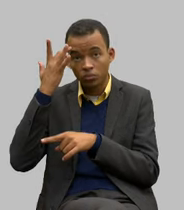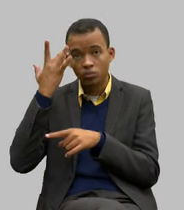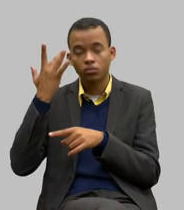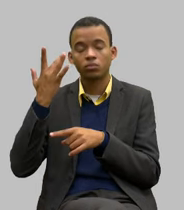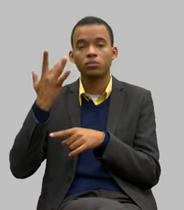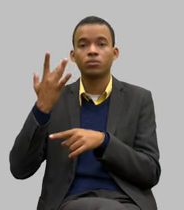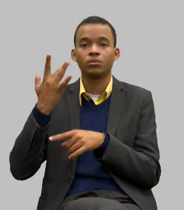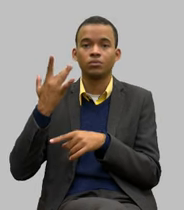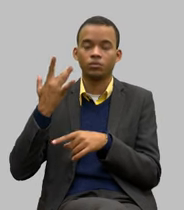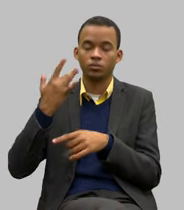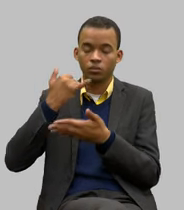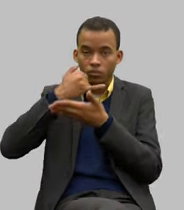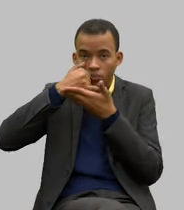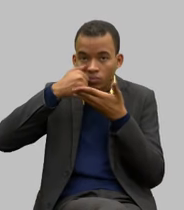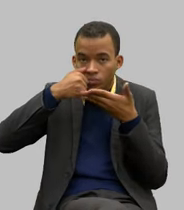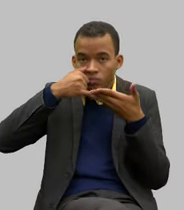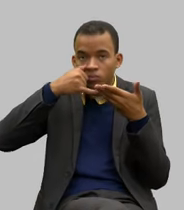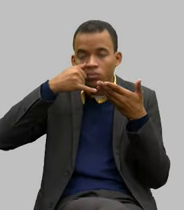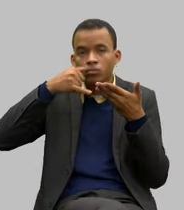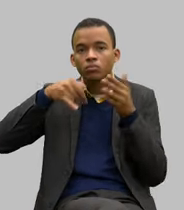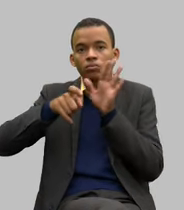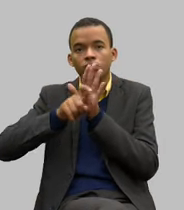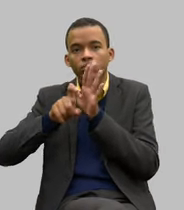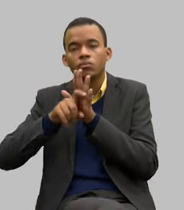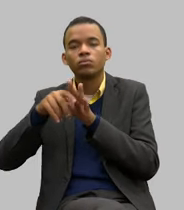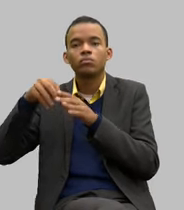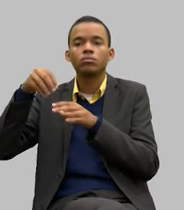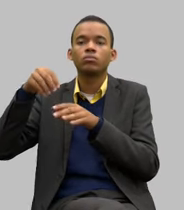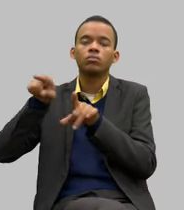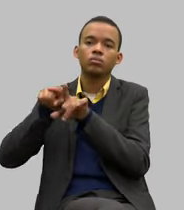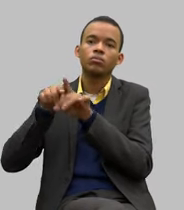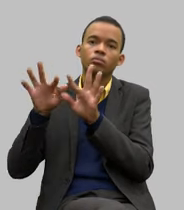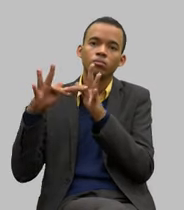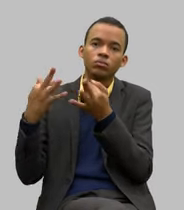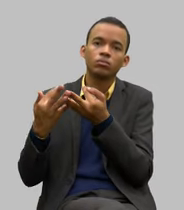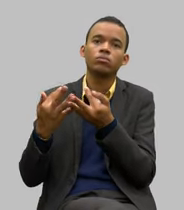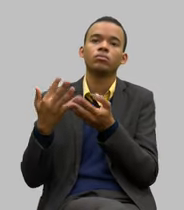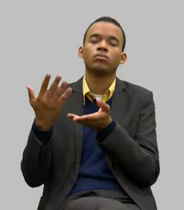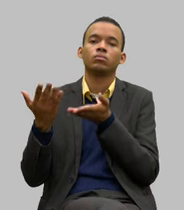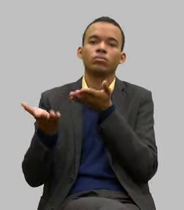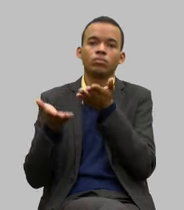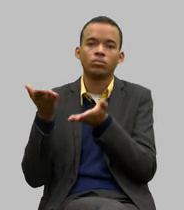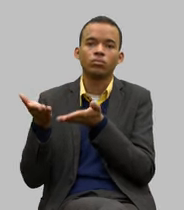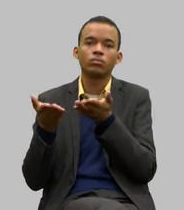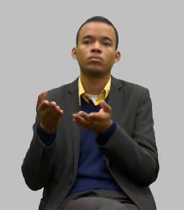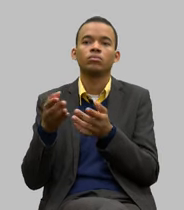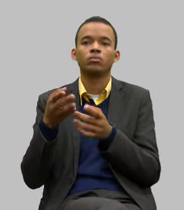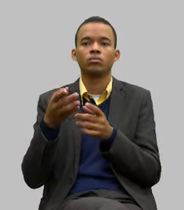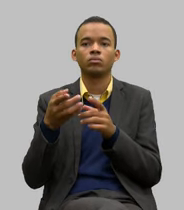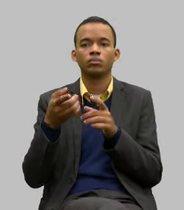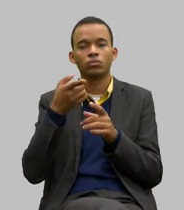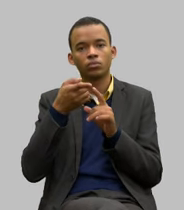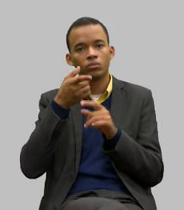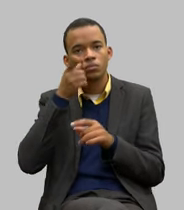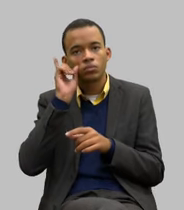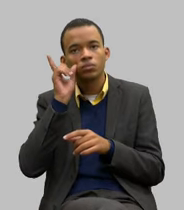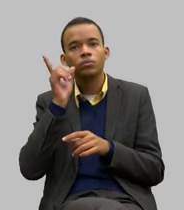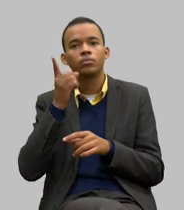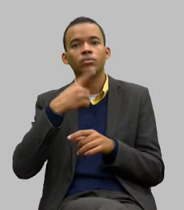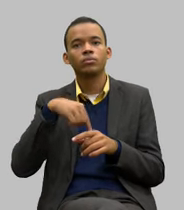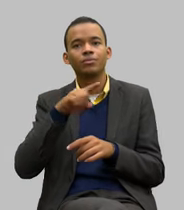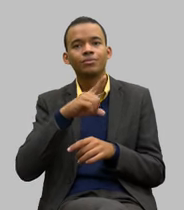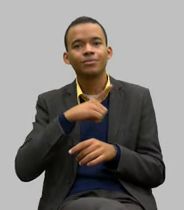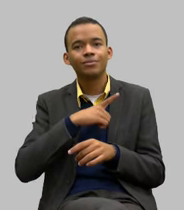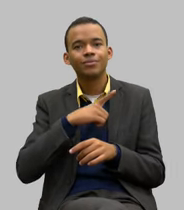nós tivemos uma decisão absurda né do Supremo Tribunal Federal des criminalizando o uso da da maconha